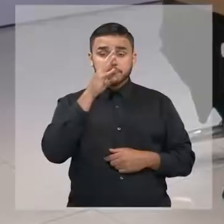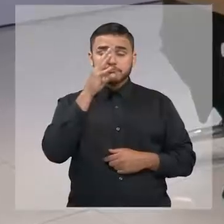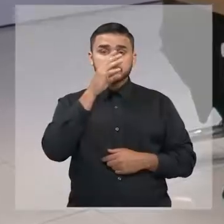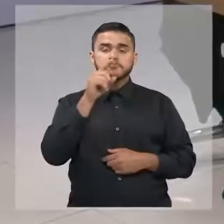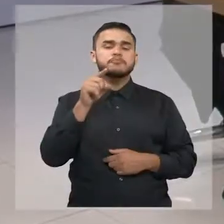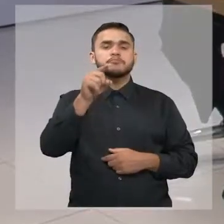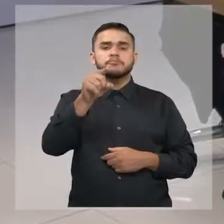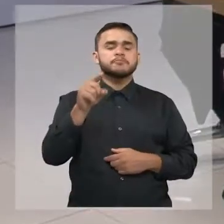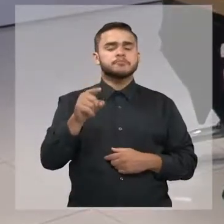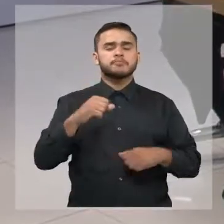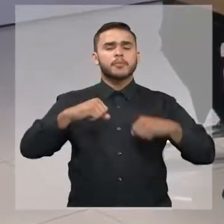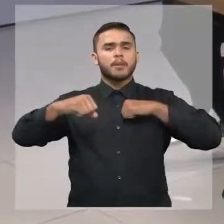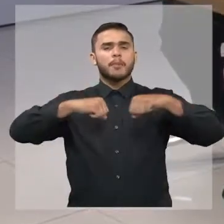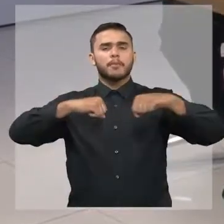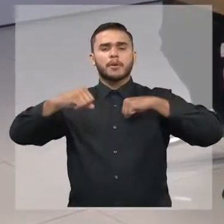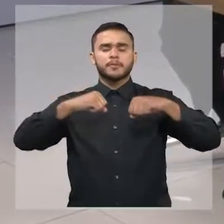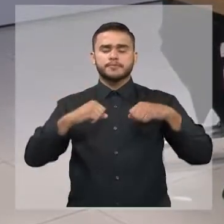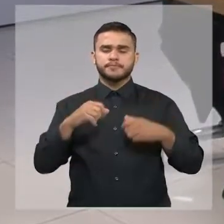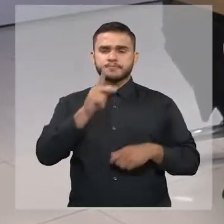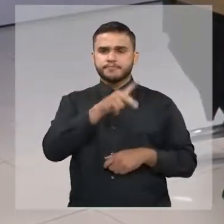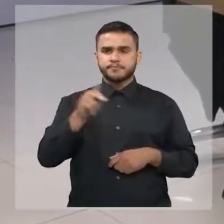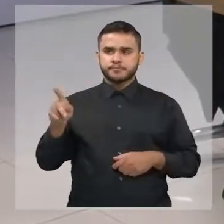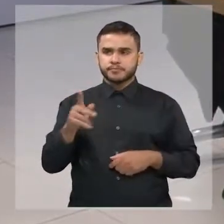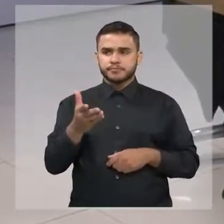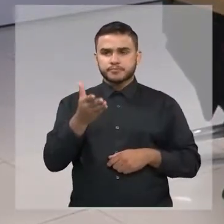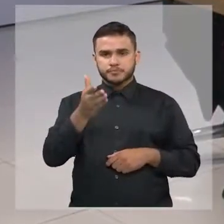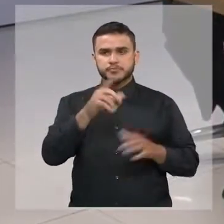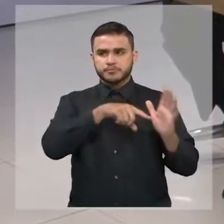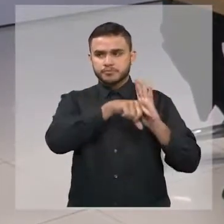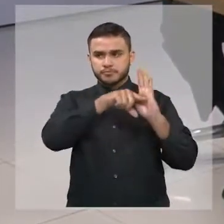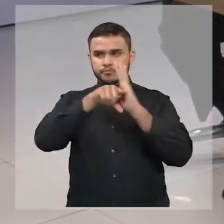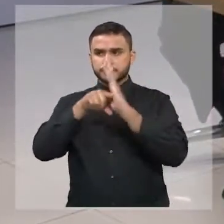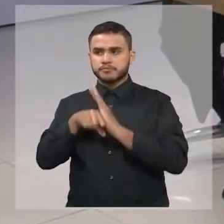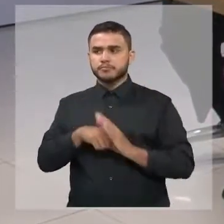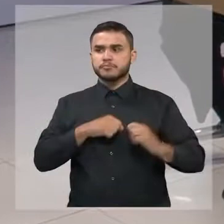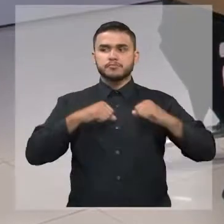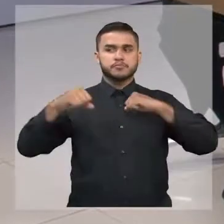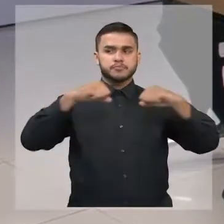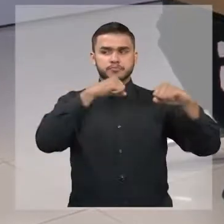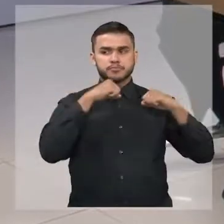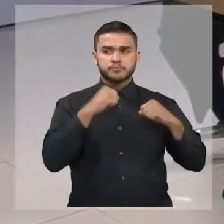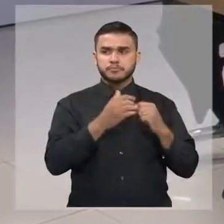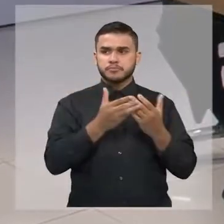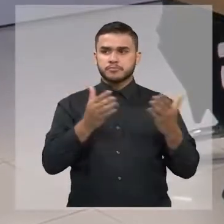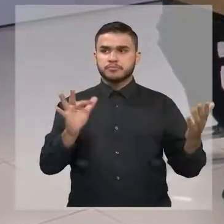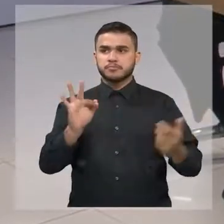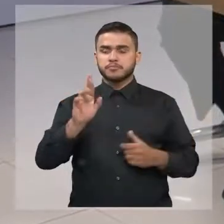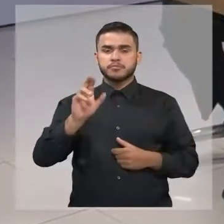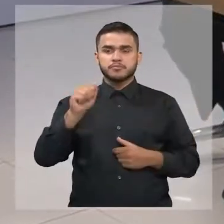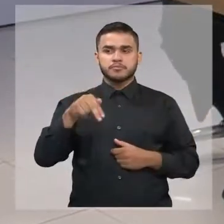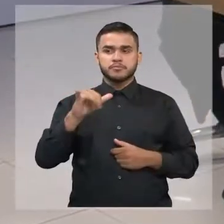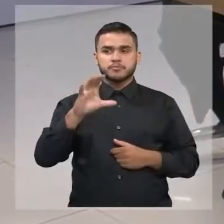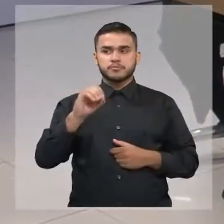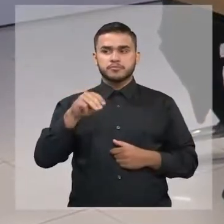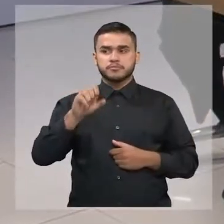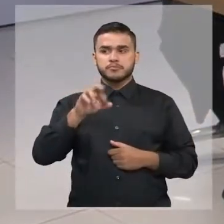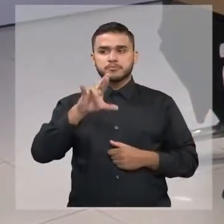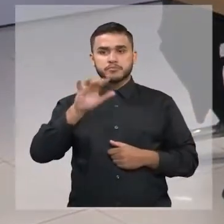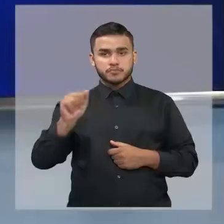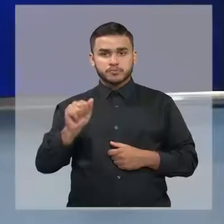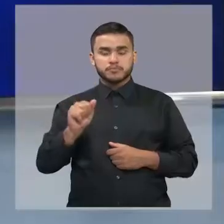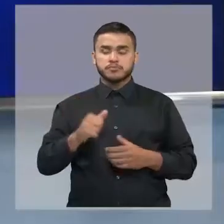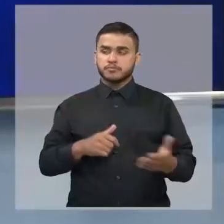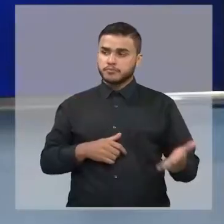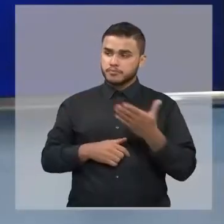para os debates os professores, pesquisadores e debatedores do programa, Francisco Moreira, Rômulo Leitão e o Dr.